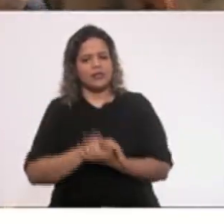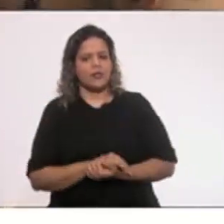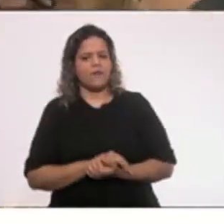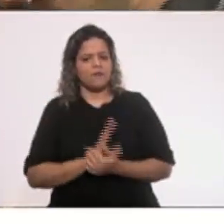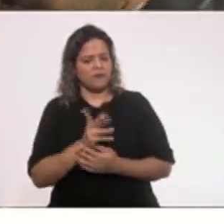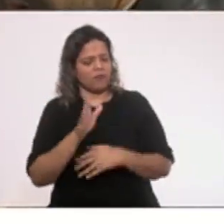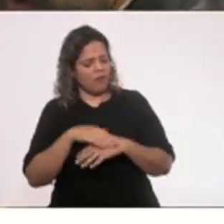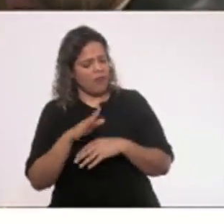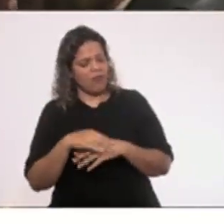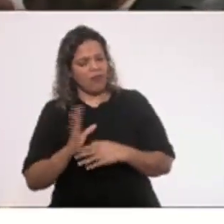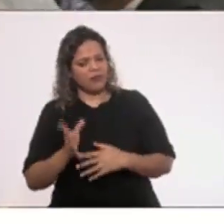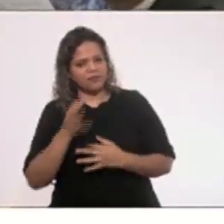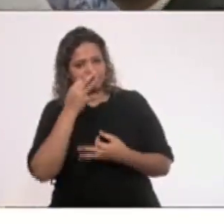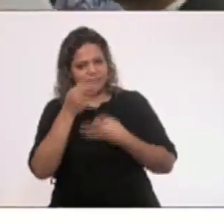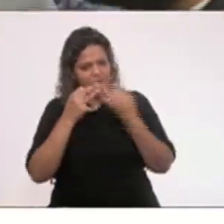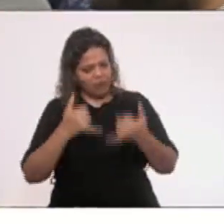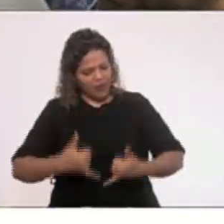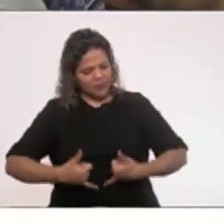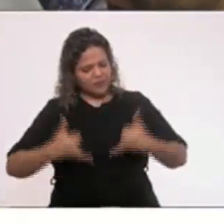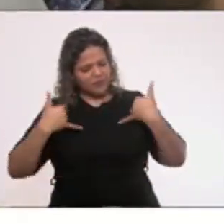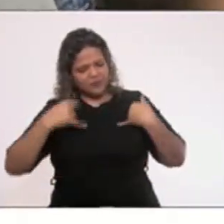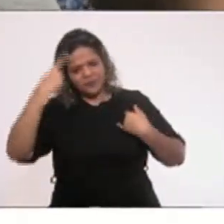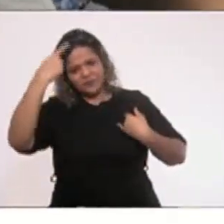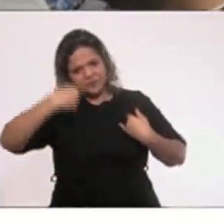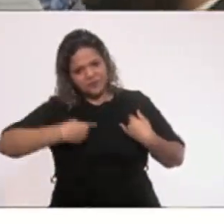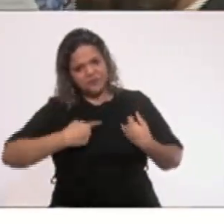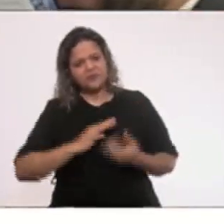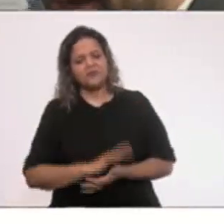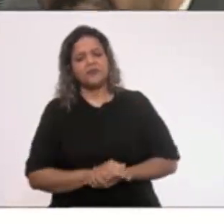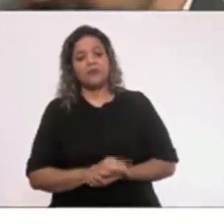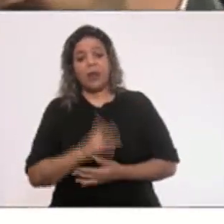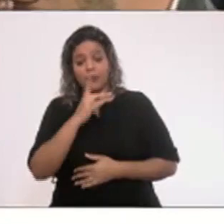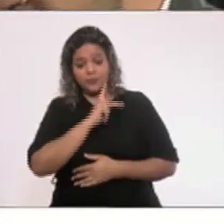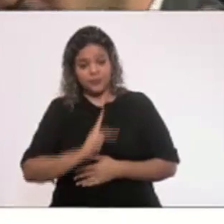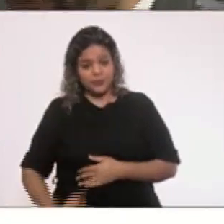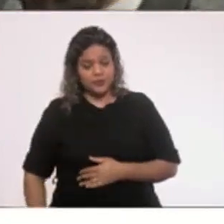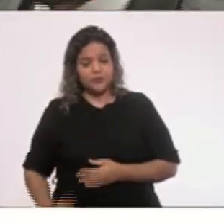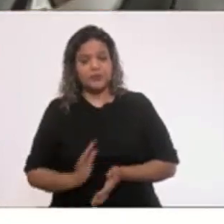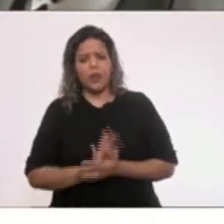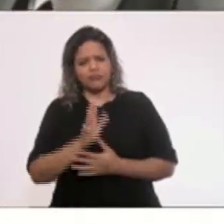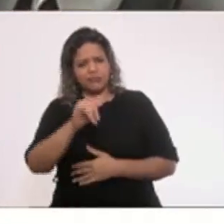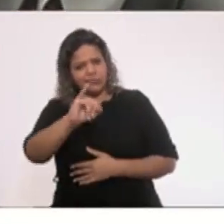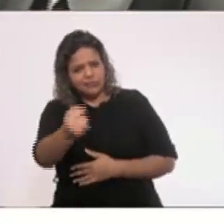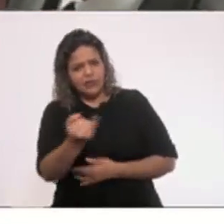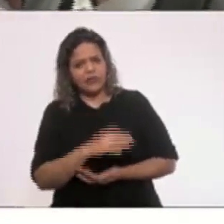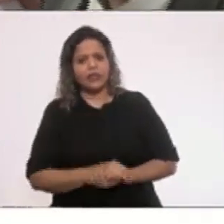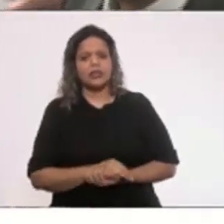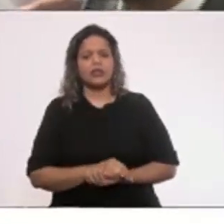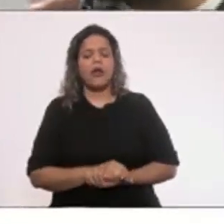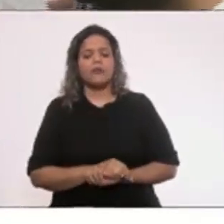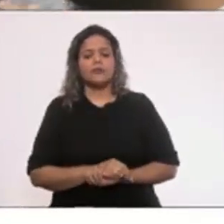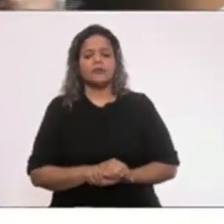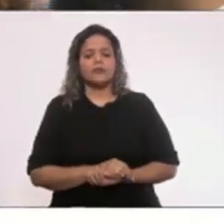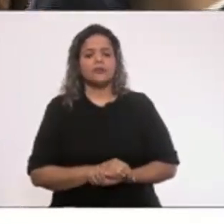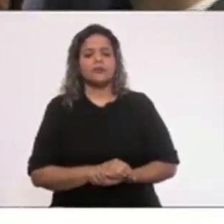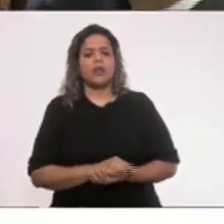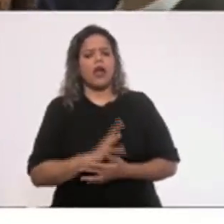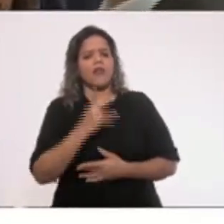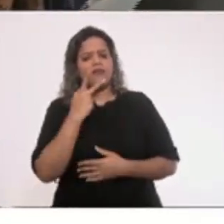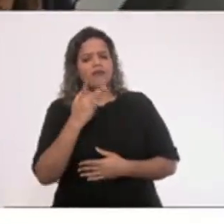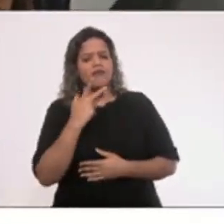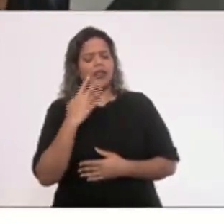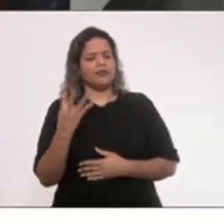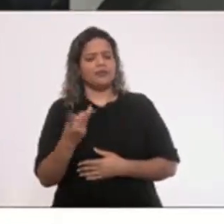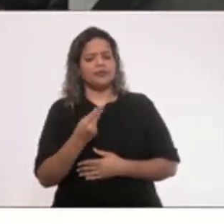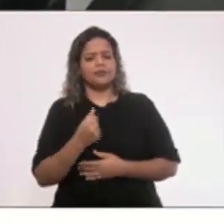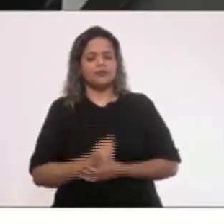como Vossa Excelência. Eu me sinto orgulhoso de ser comandado aqui por Vossa Excelência. Presidente, eu quero já aproveitar a fala para dizer que, de forma muito